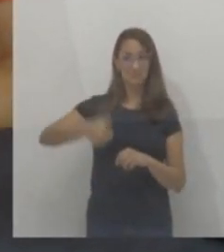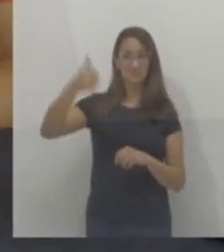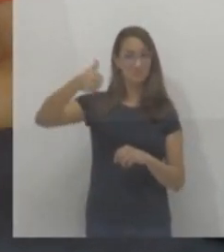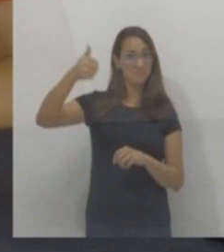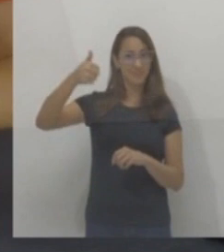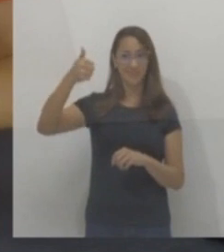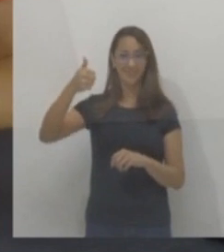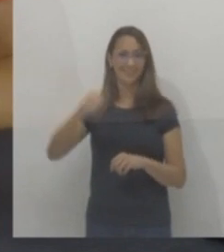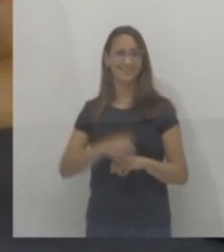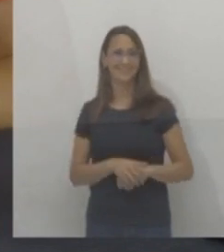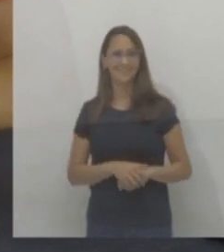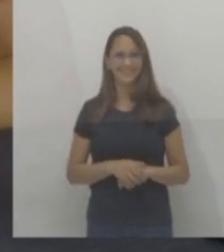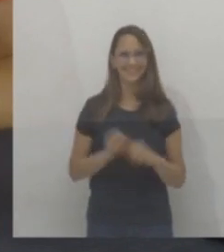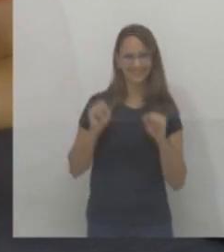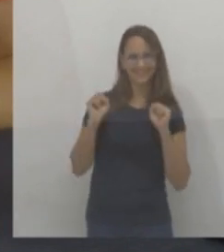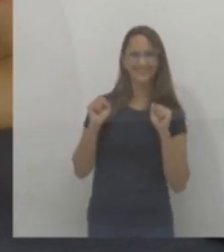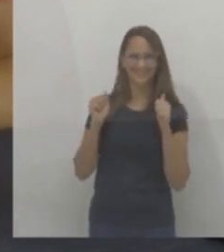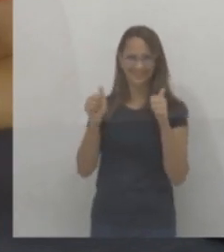vocês quiserem. Vamos lá?